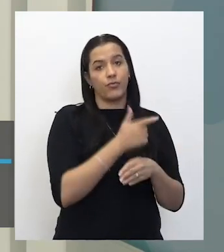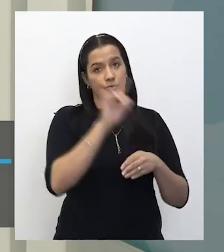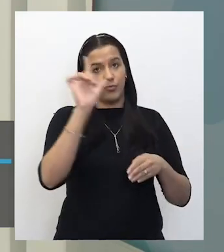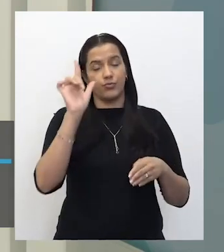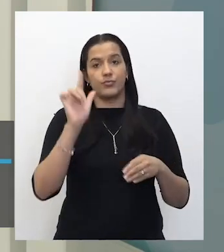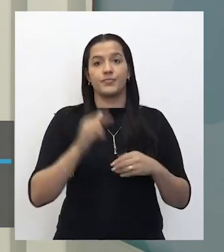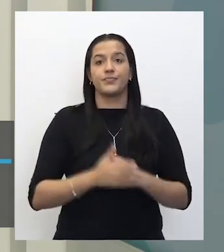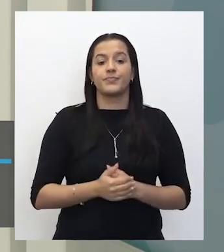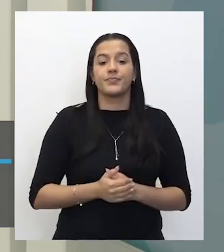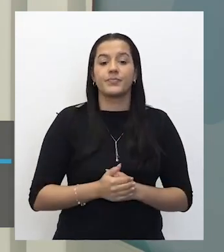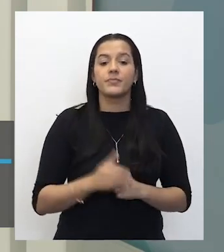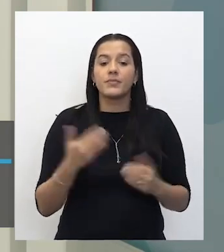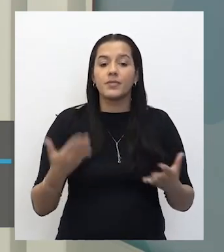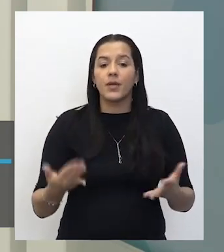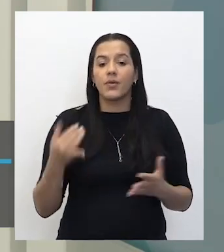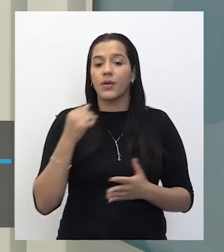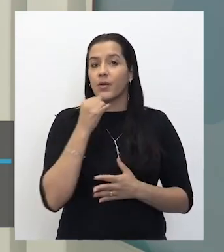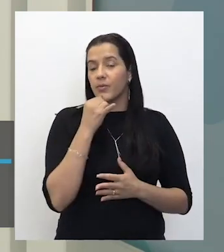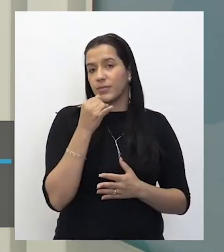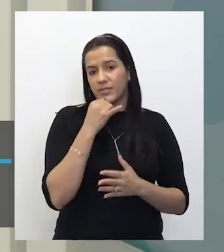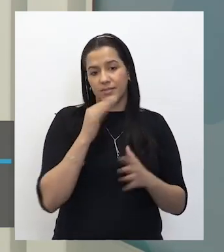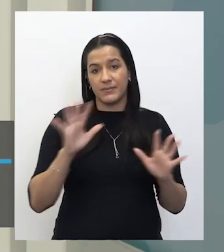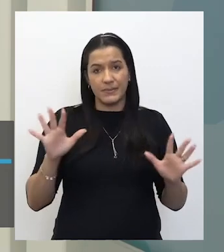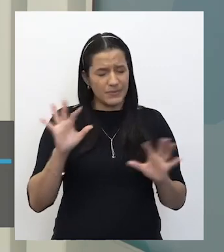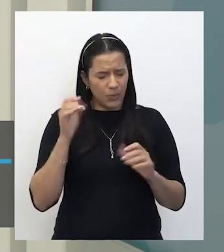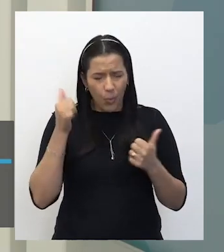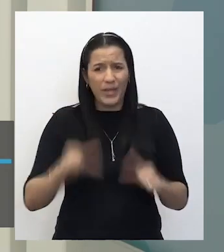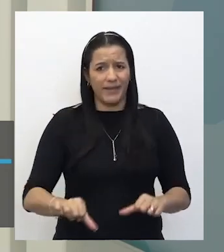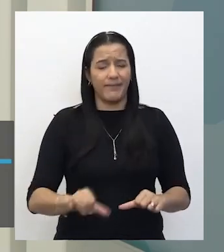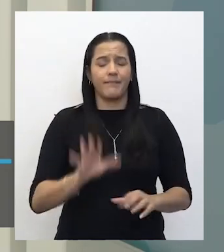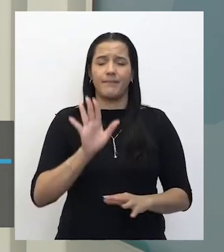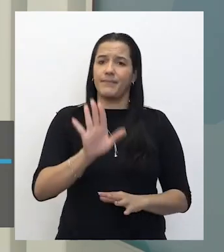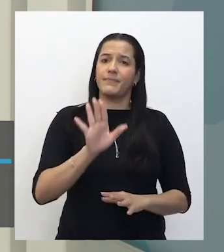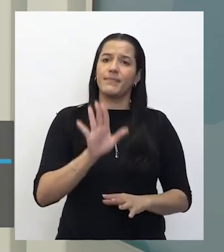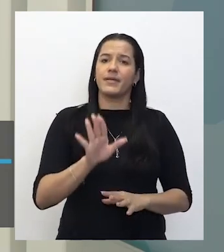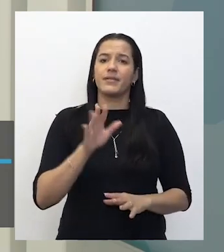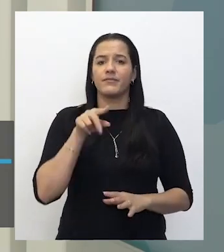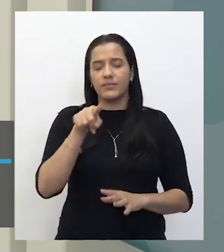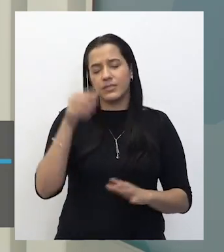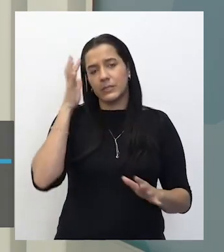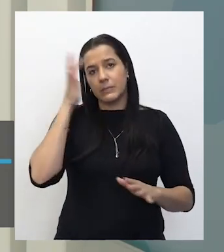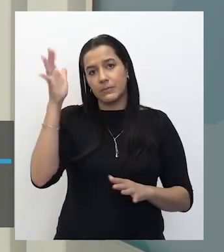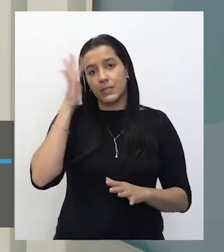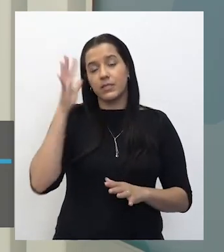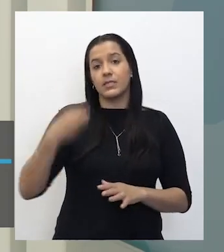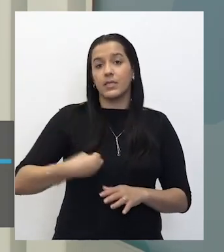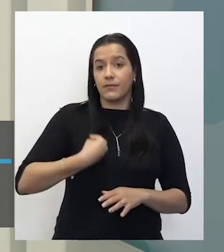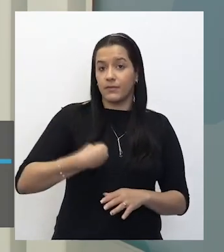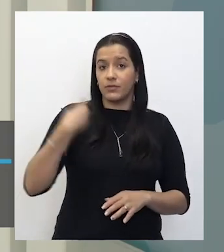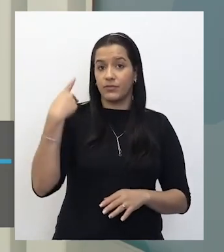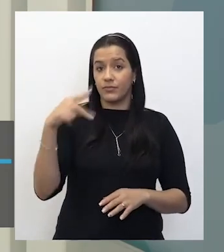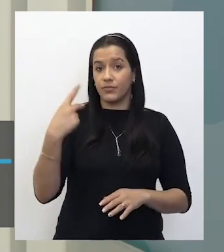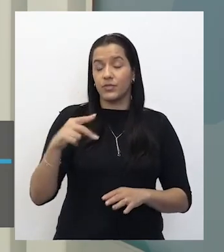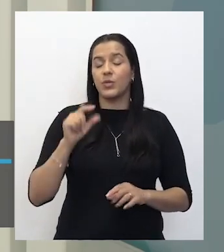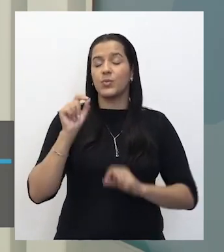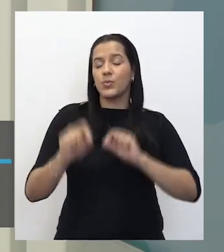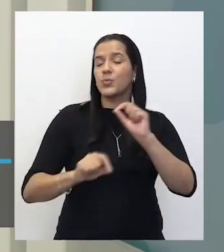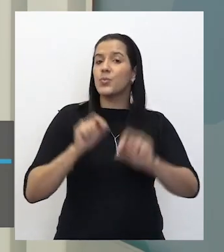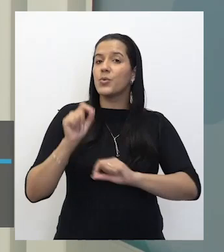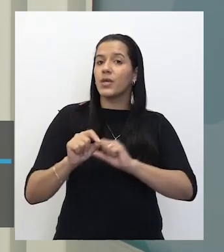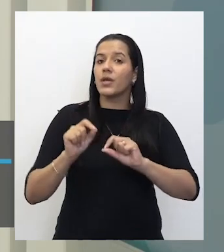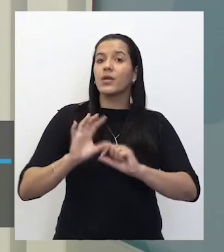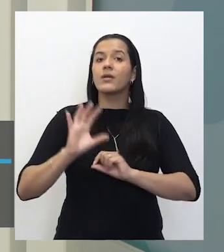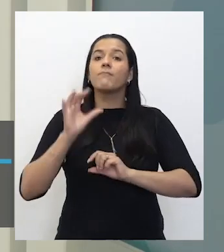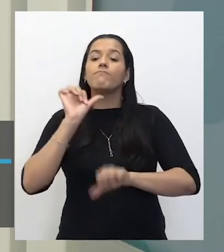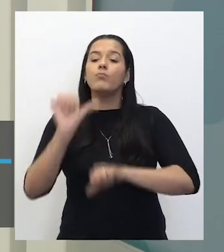foi outro. É um exemplo banal, bizarro, mas pensem, olhem para a vida de vocês e tentem enxergar se é que